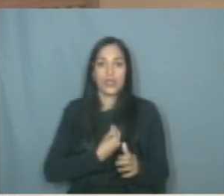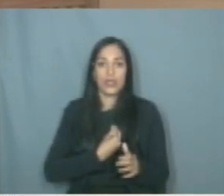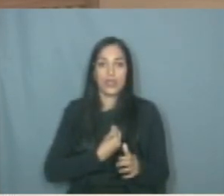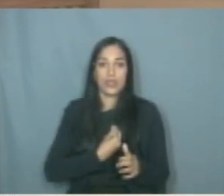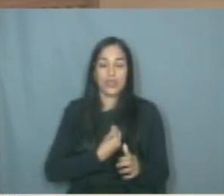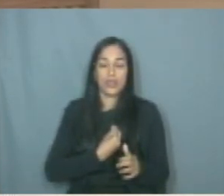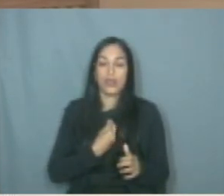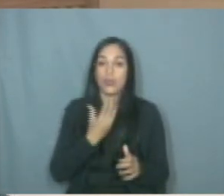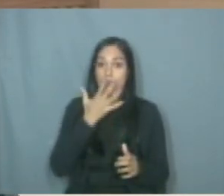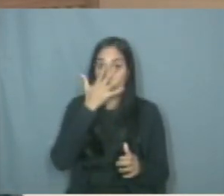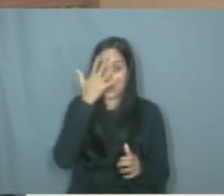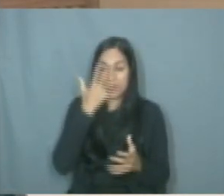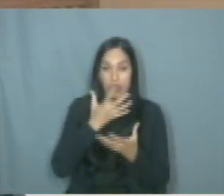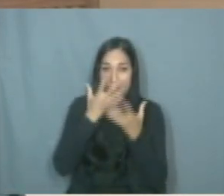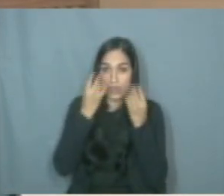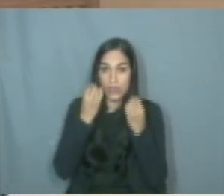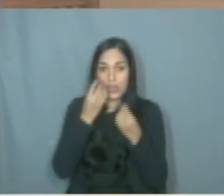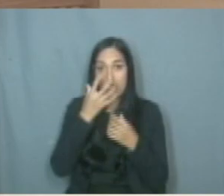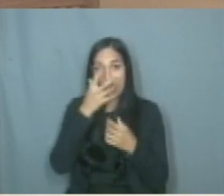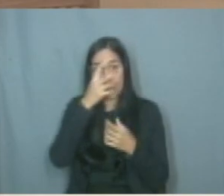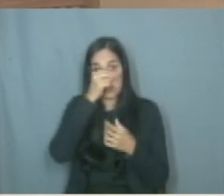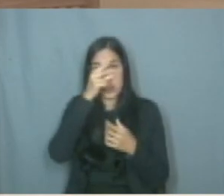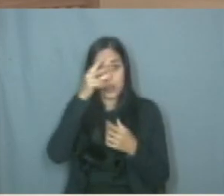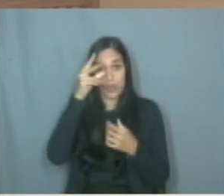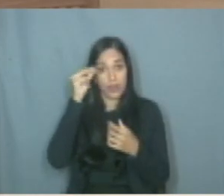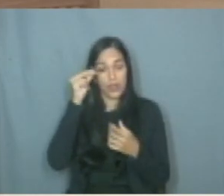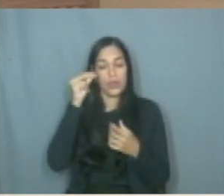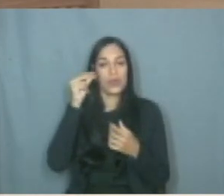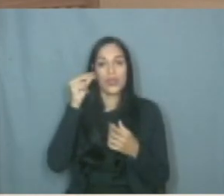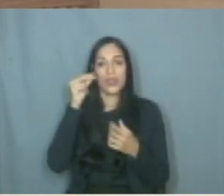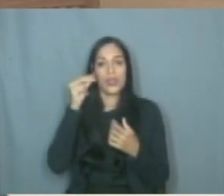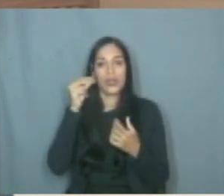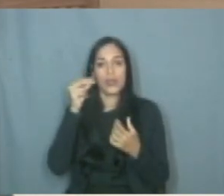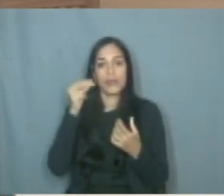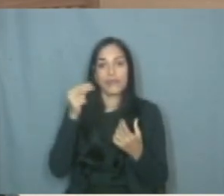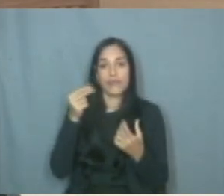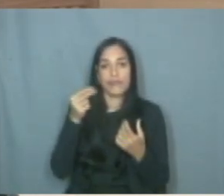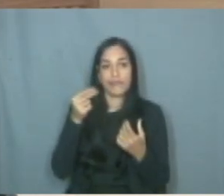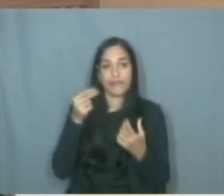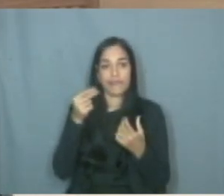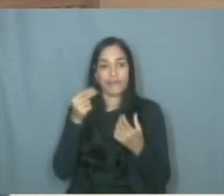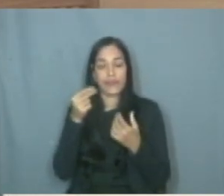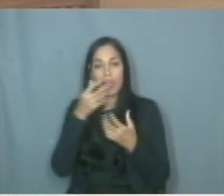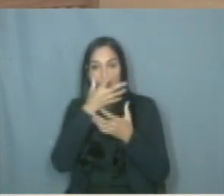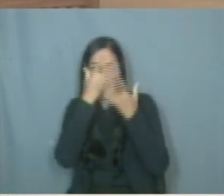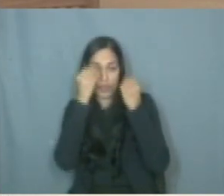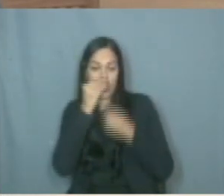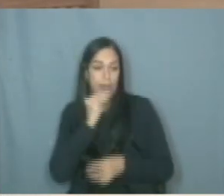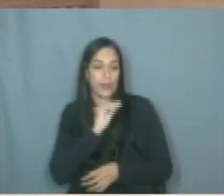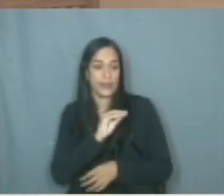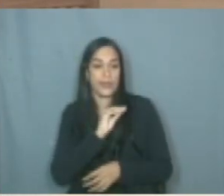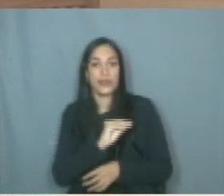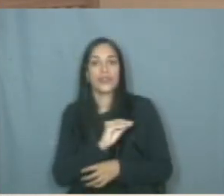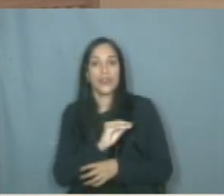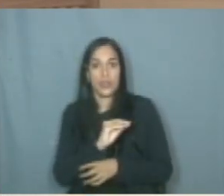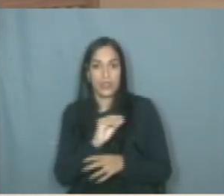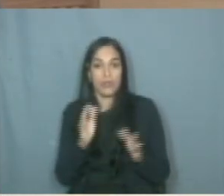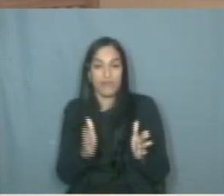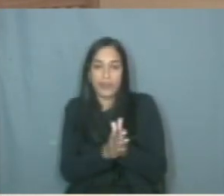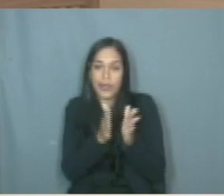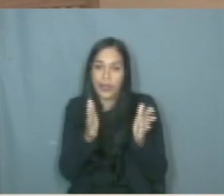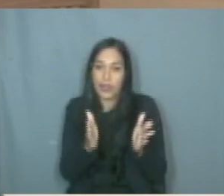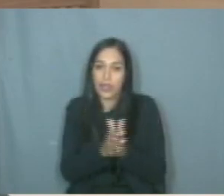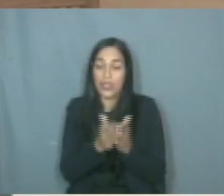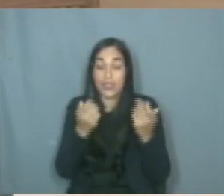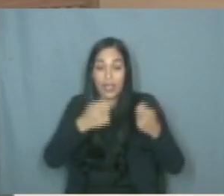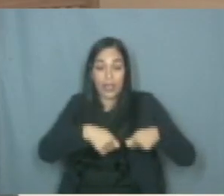esquecida. A prefeitura negligencia a miséria humana. A prefeitura negligencia